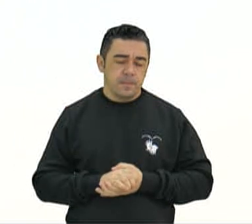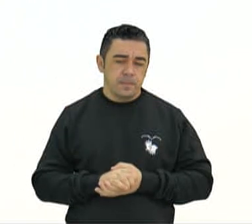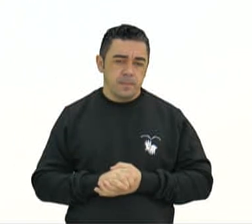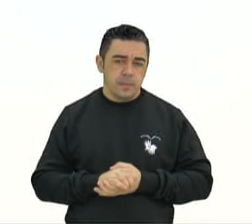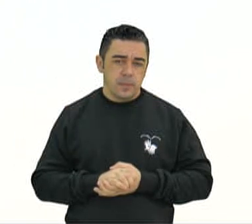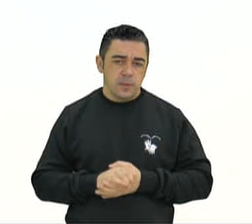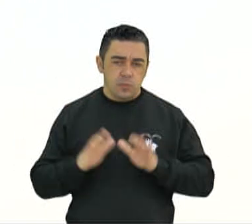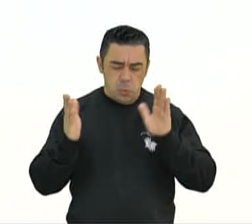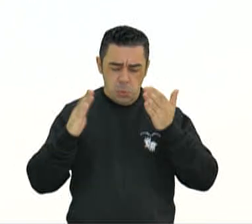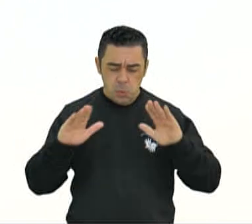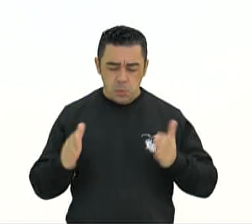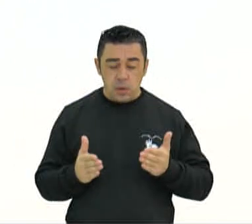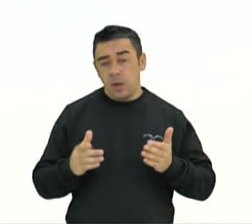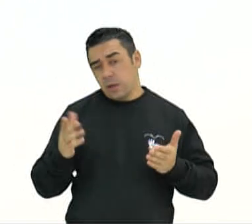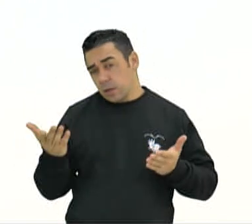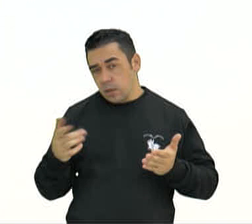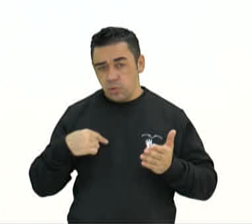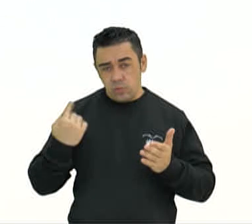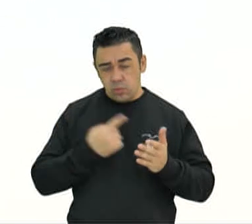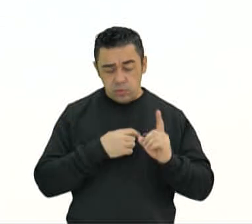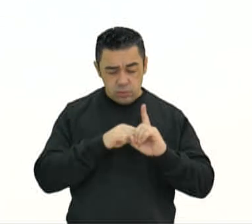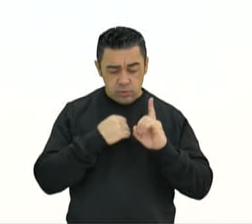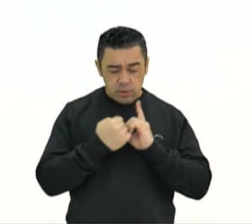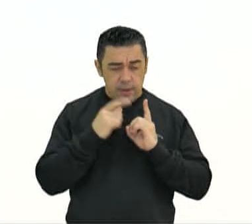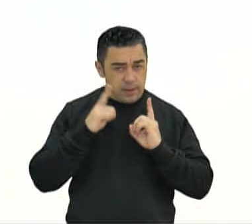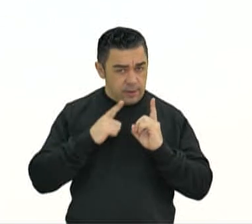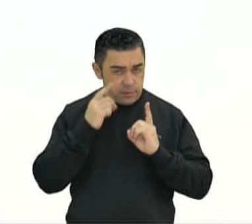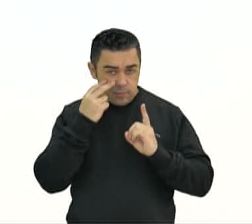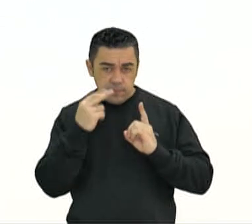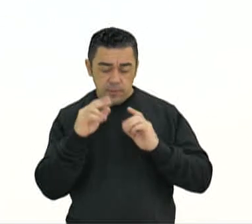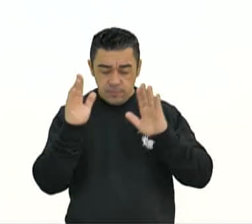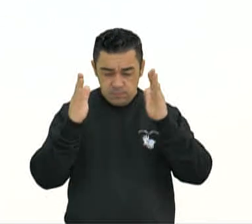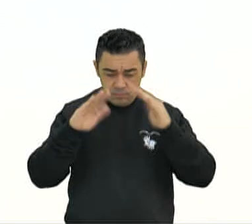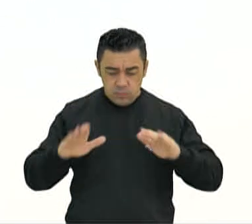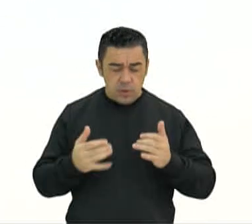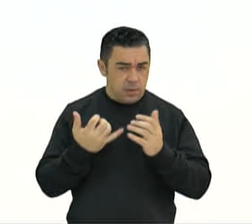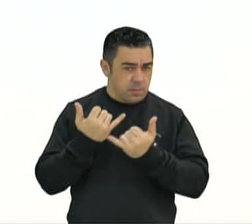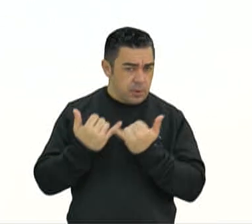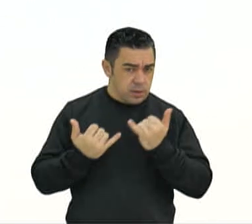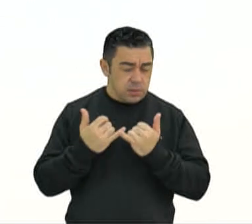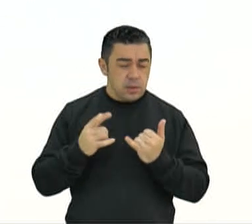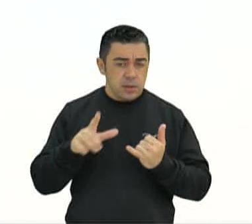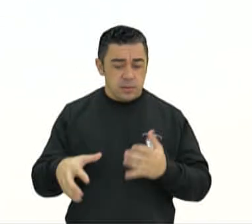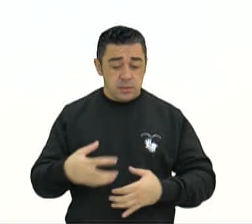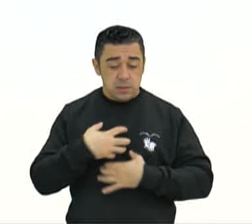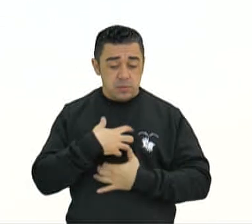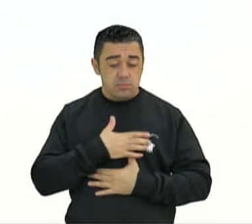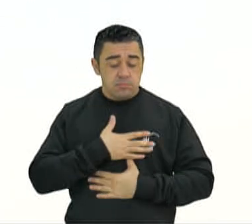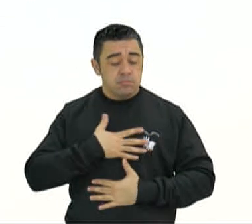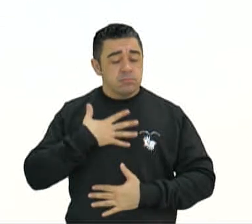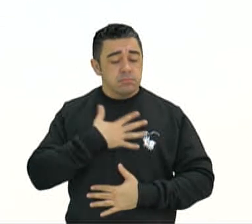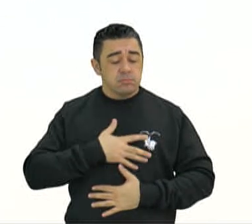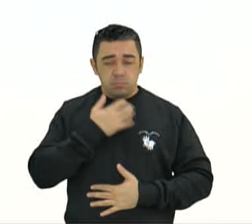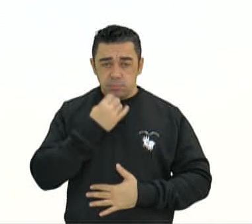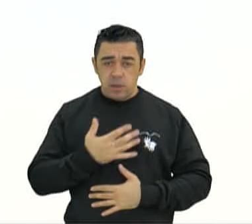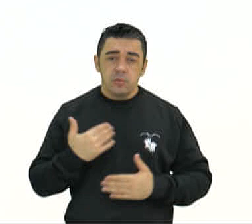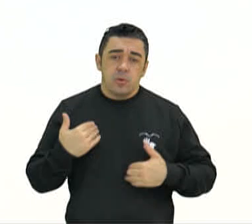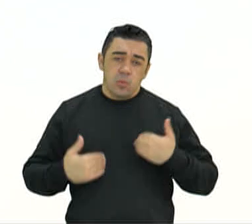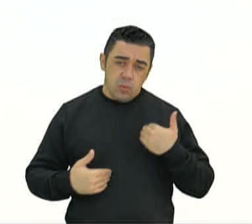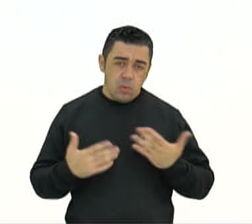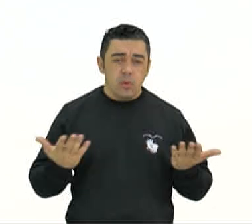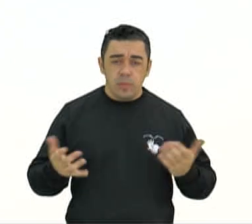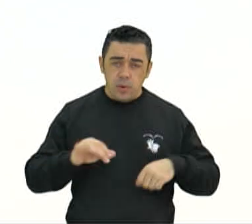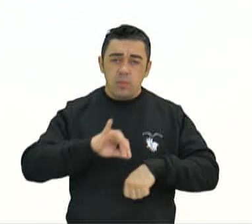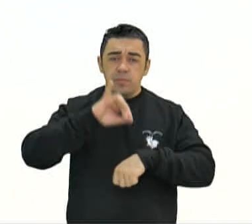está vinculado à aparência, ao status e ao se sentir bem o tempo todo, o corpo torna-se objeto